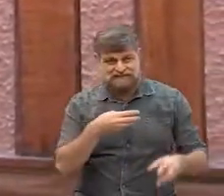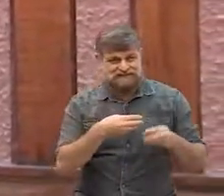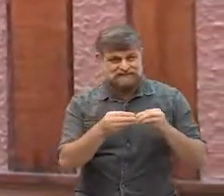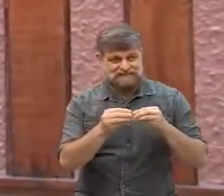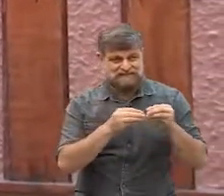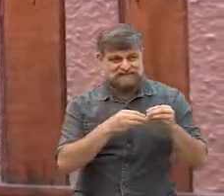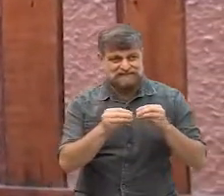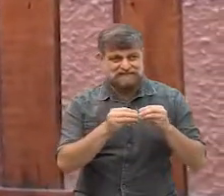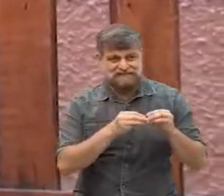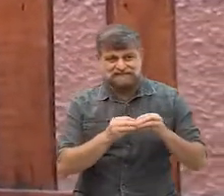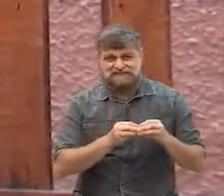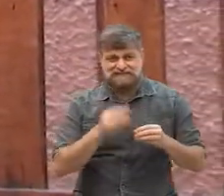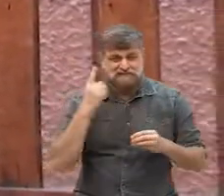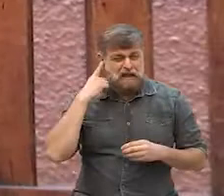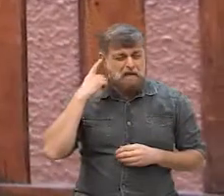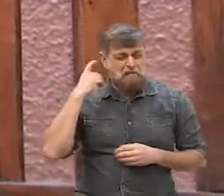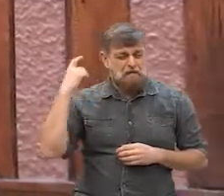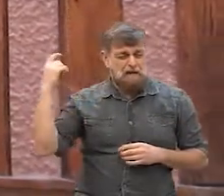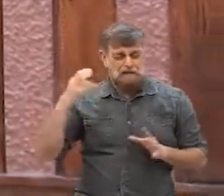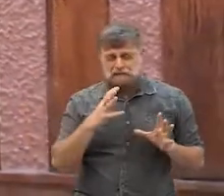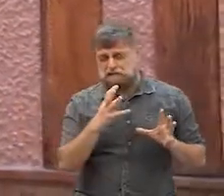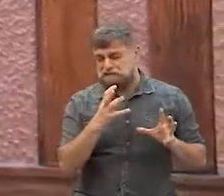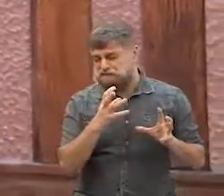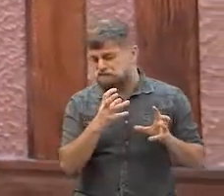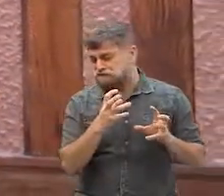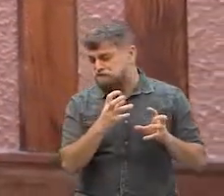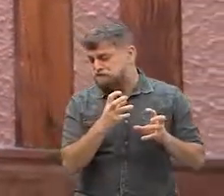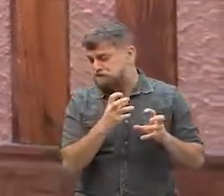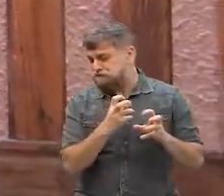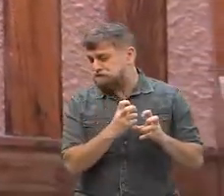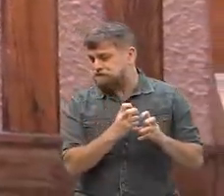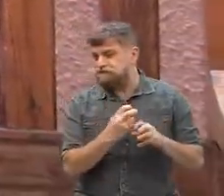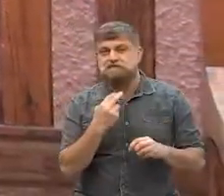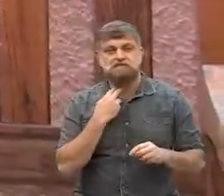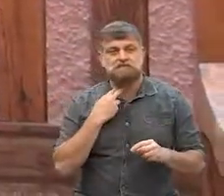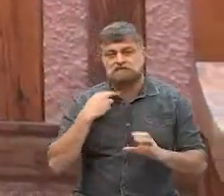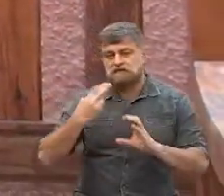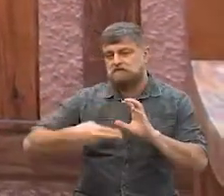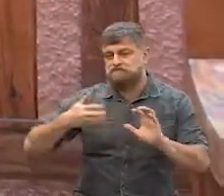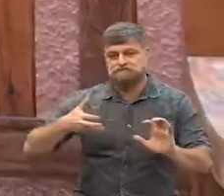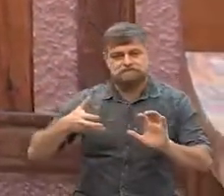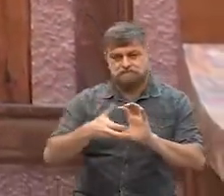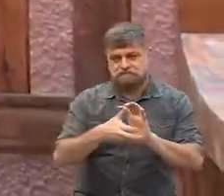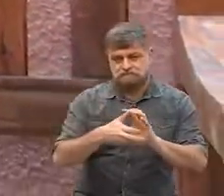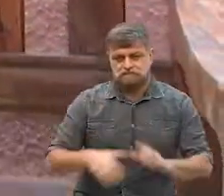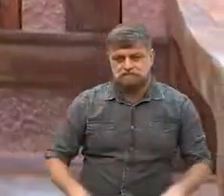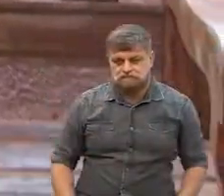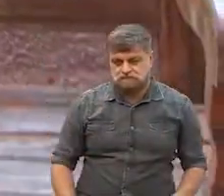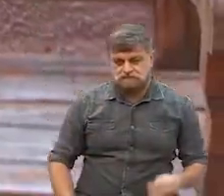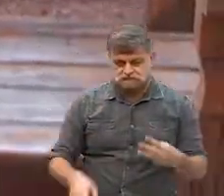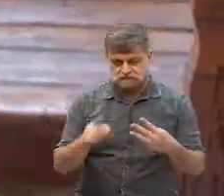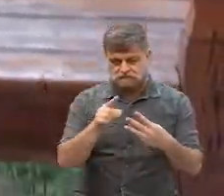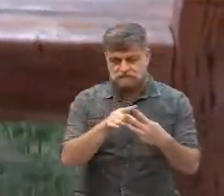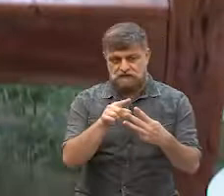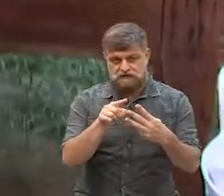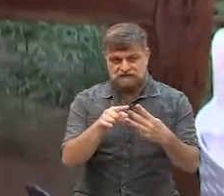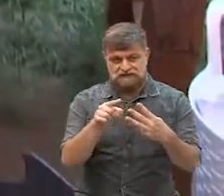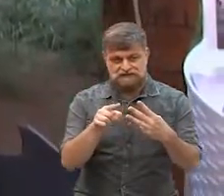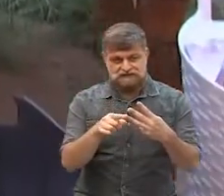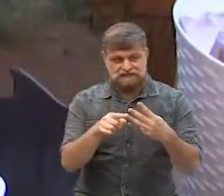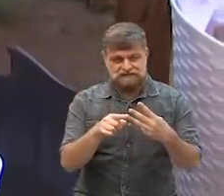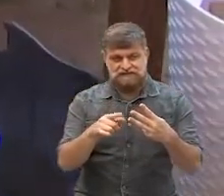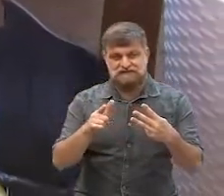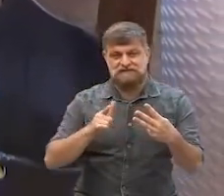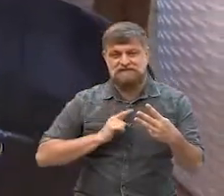faz barulho na mão, ele não é reciclado pela cooperativa. Então esses 3 itens eu